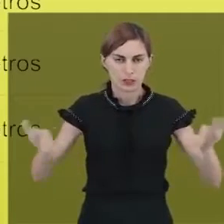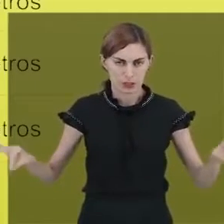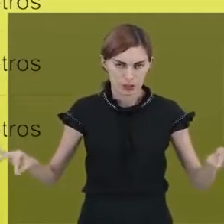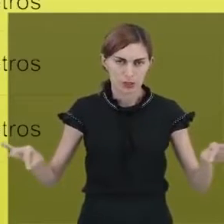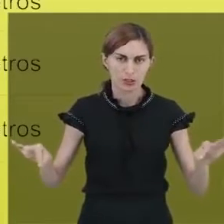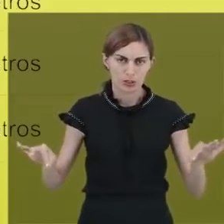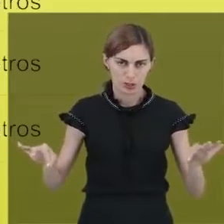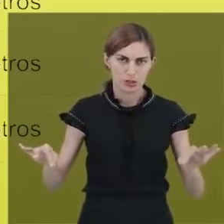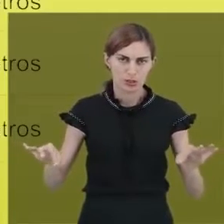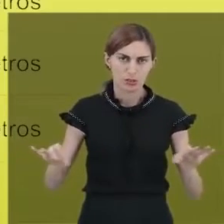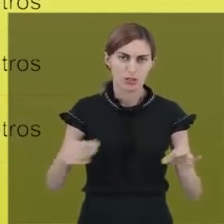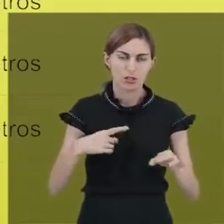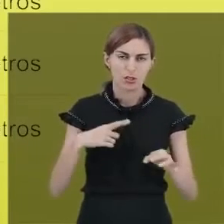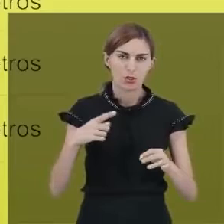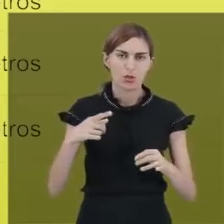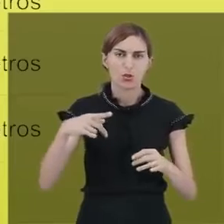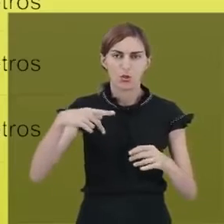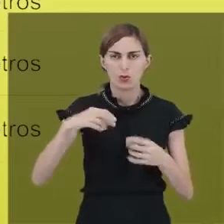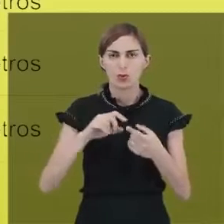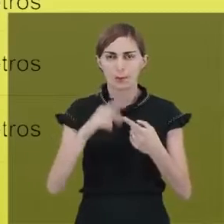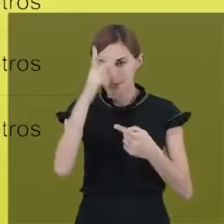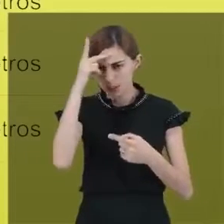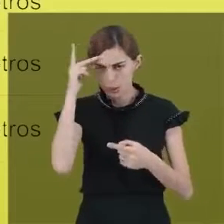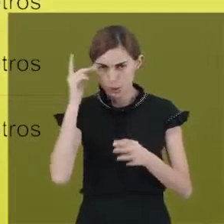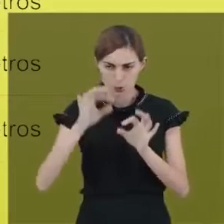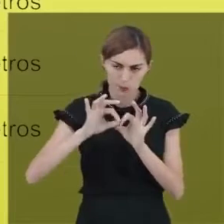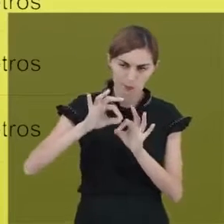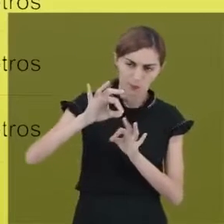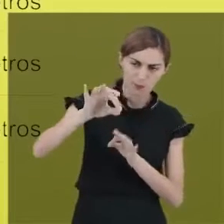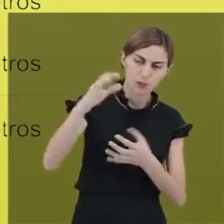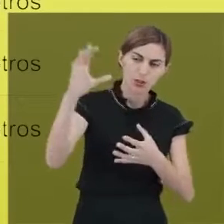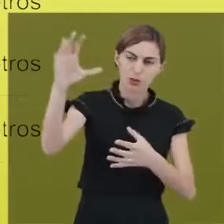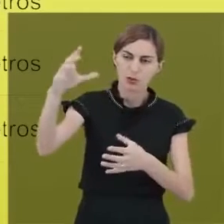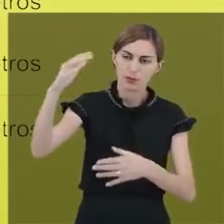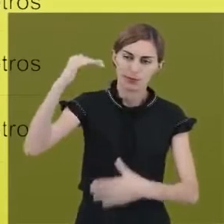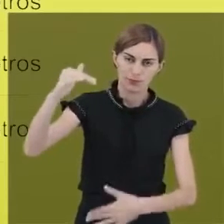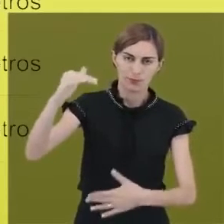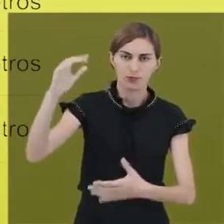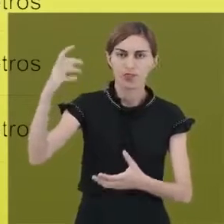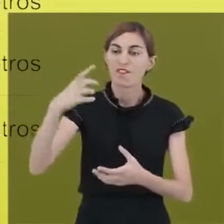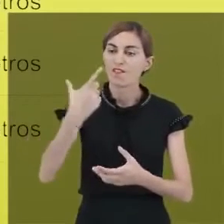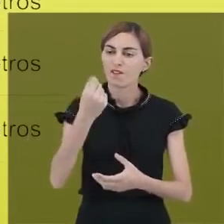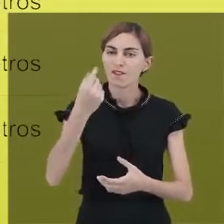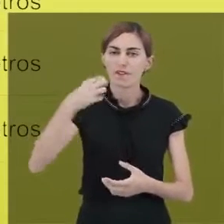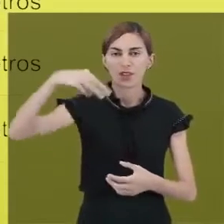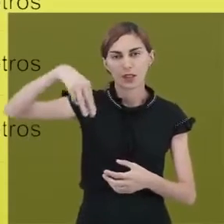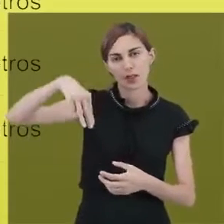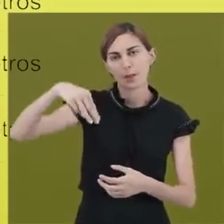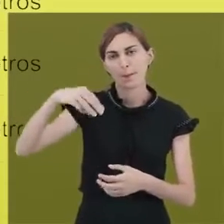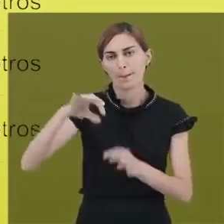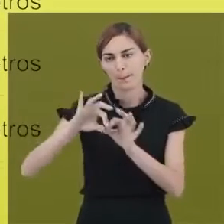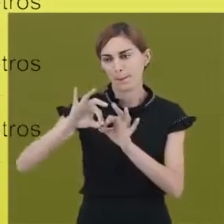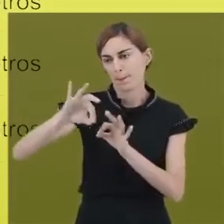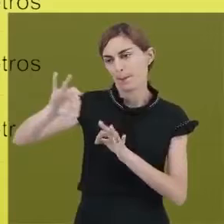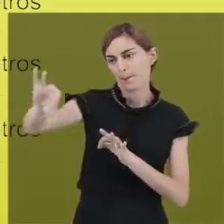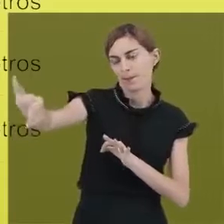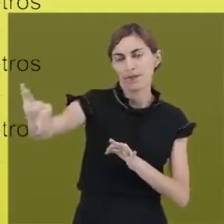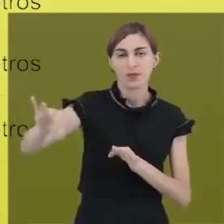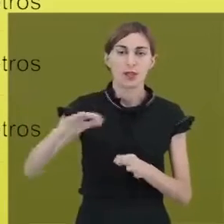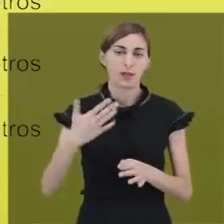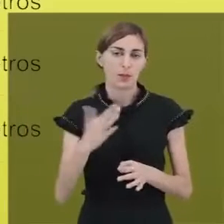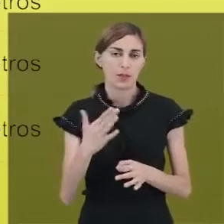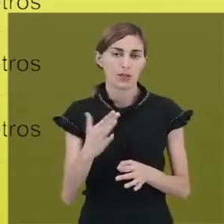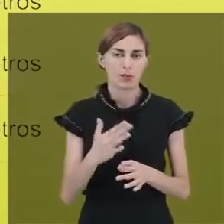para percorrer um operador, uma pessoa, para alcançar um extintor tem que ser de 20 metros. Já no tipo médio, no classe média, é